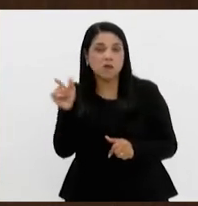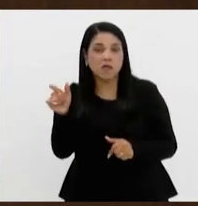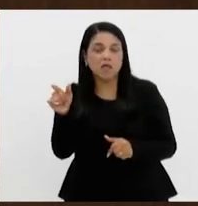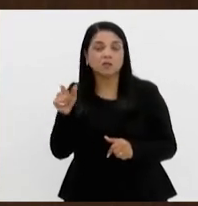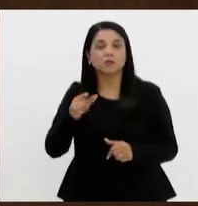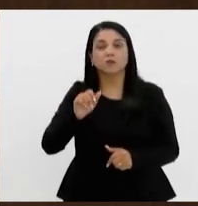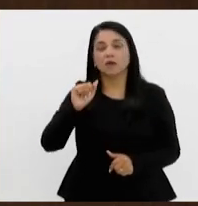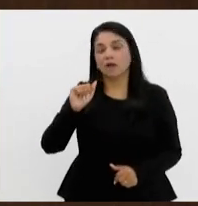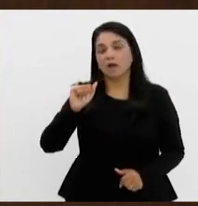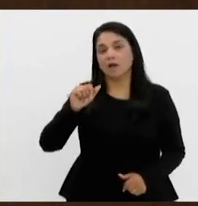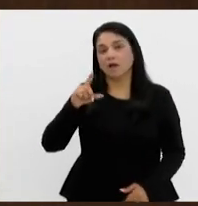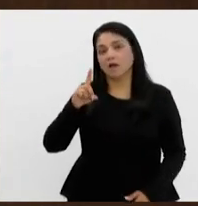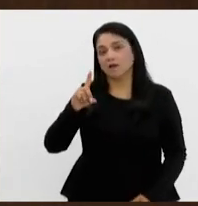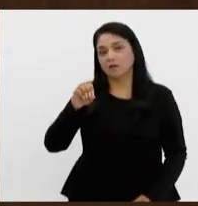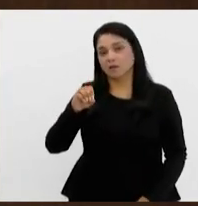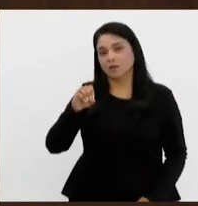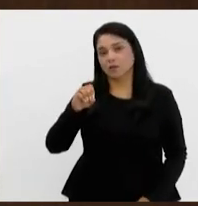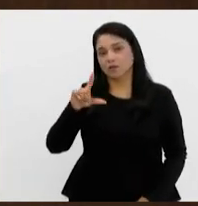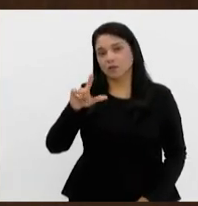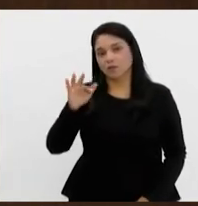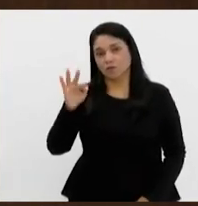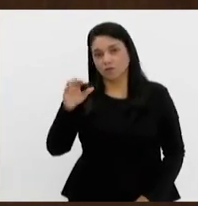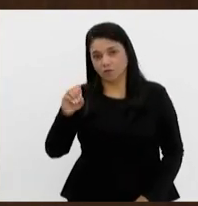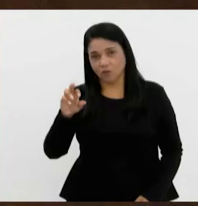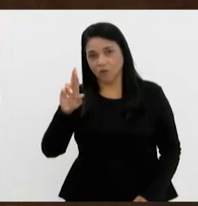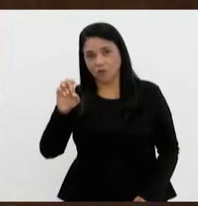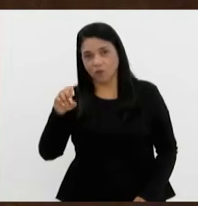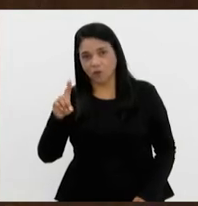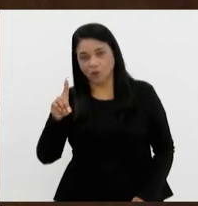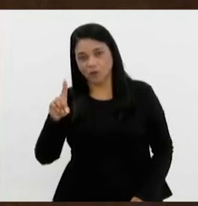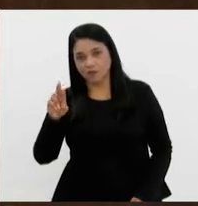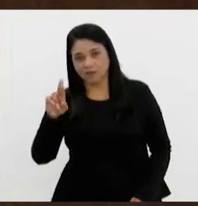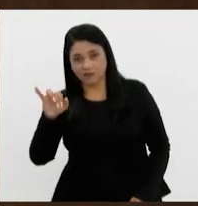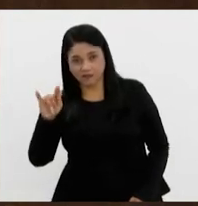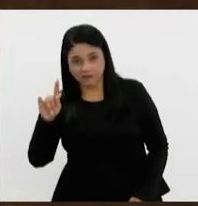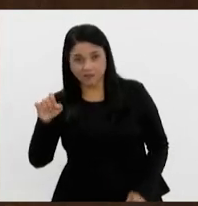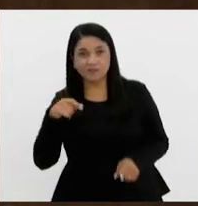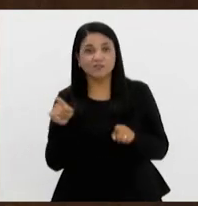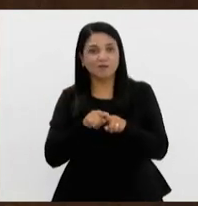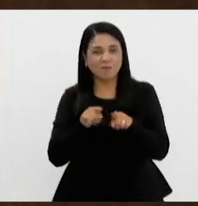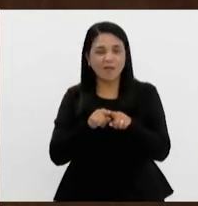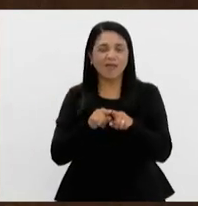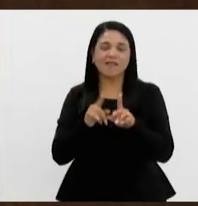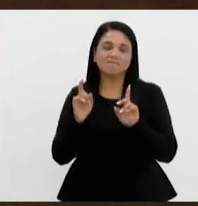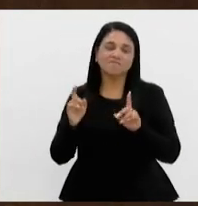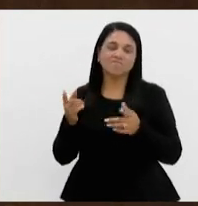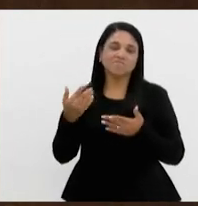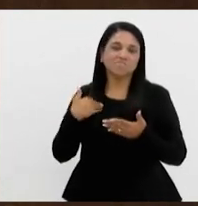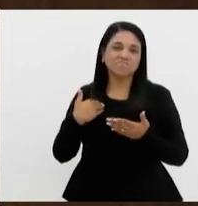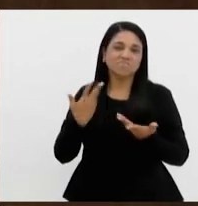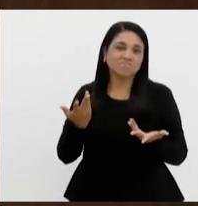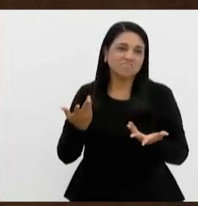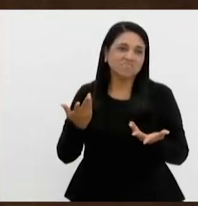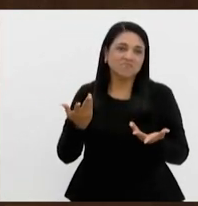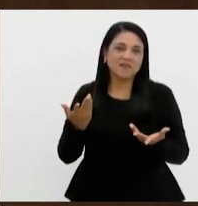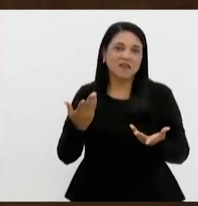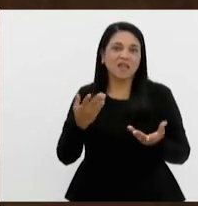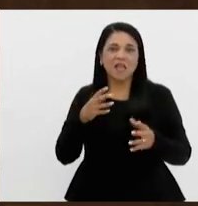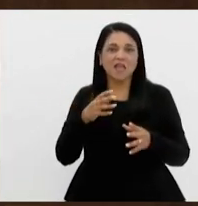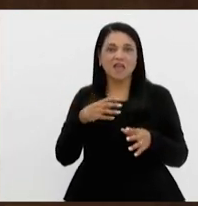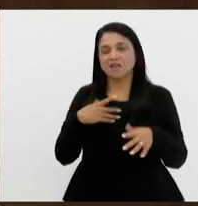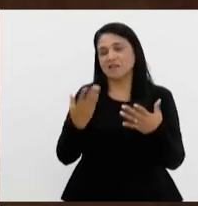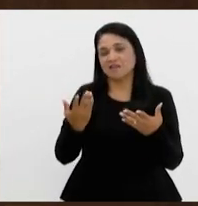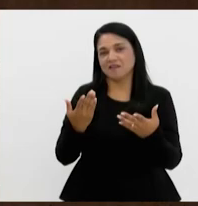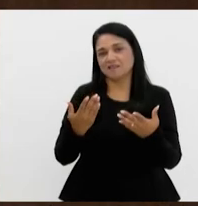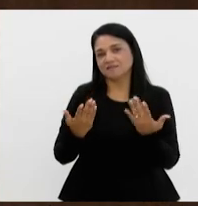gabinete do futuro juiz do Supremo Tribunal Federal, Flávio Dino. Isso não são coincidências, é uma